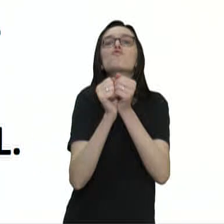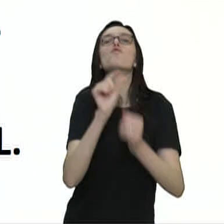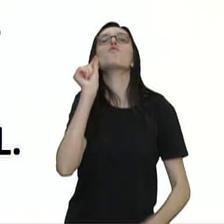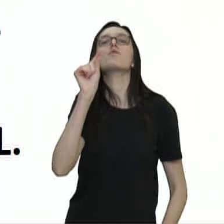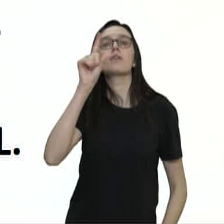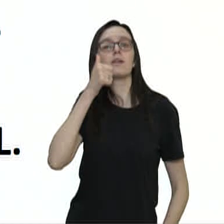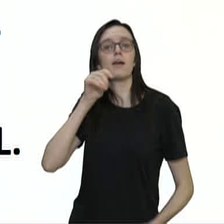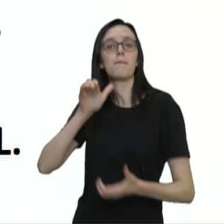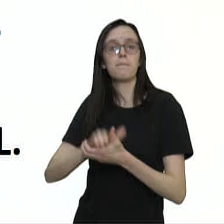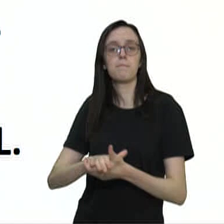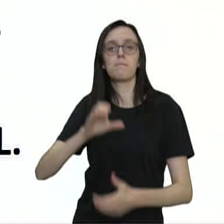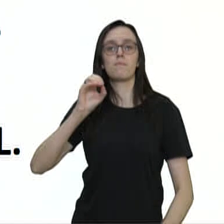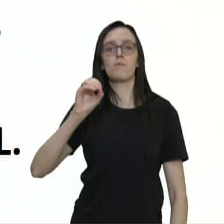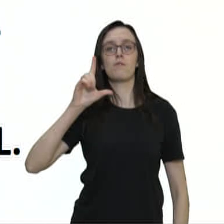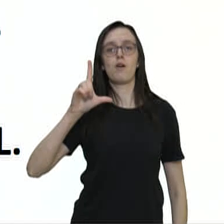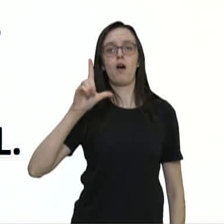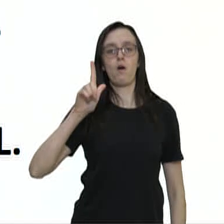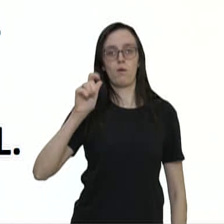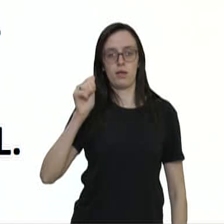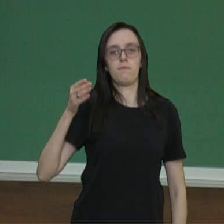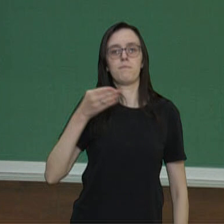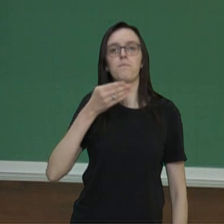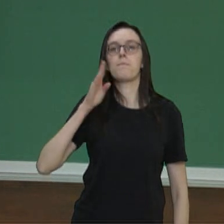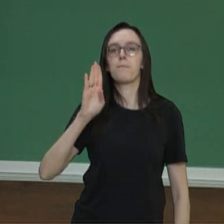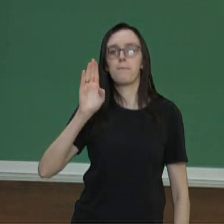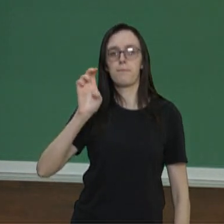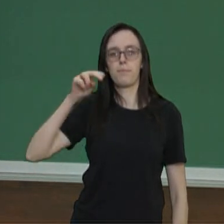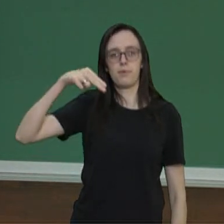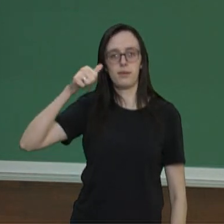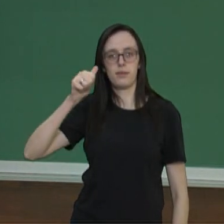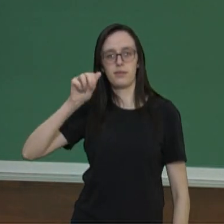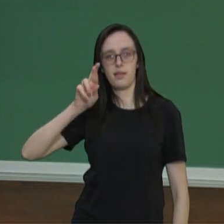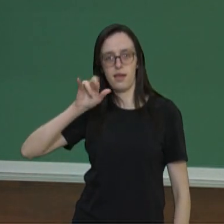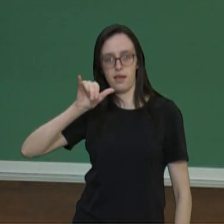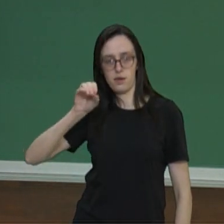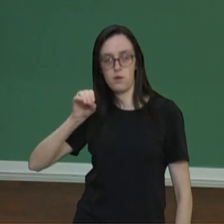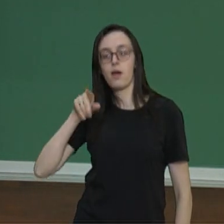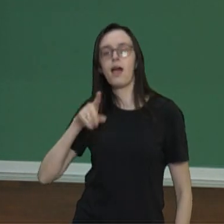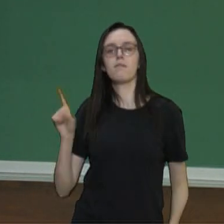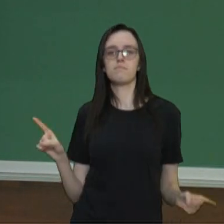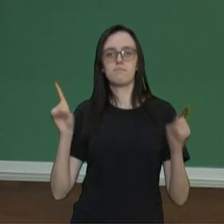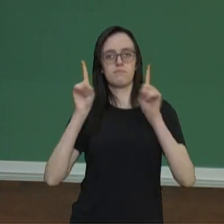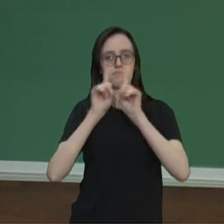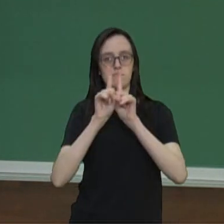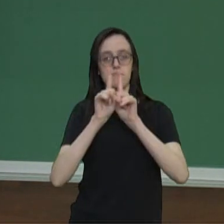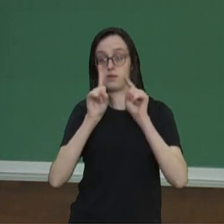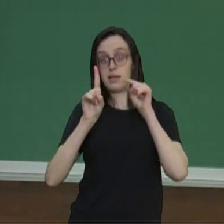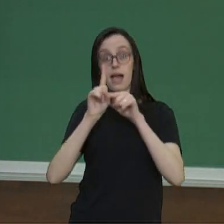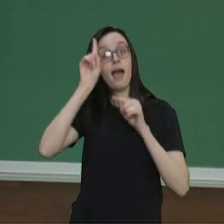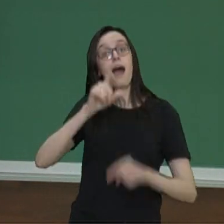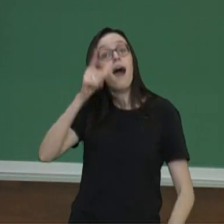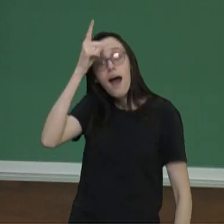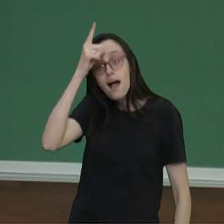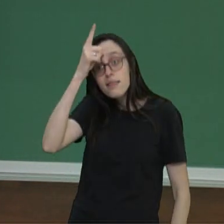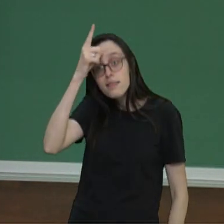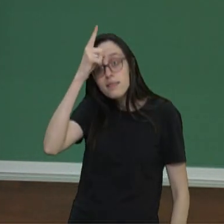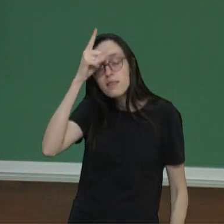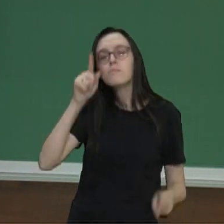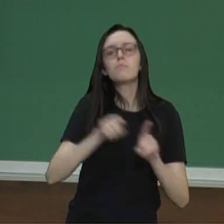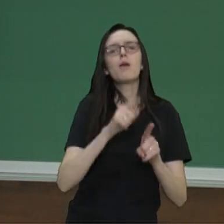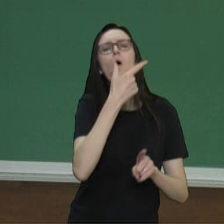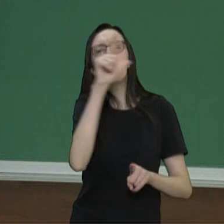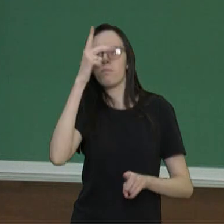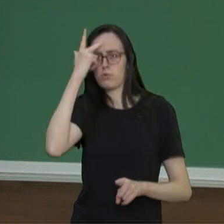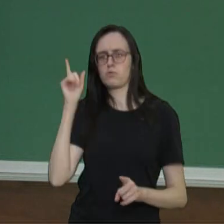sua esposa Olga Benário, que era a companheira alemã dele, e outros